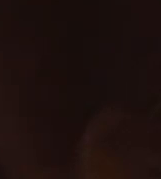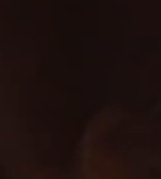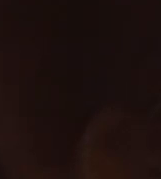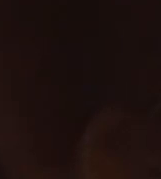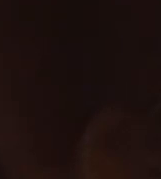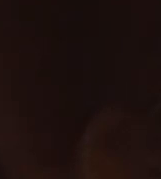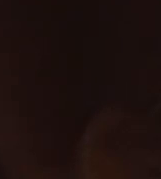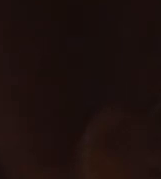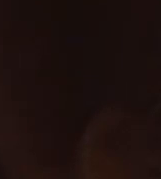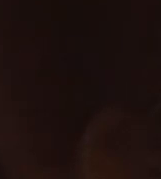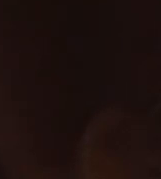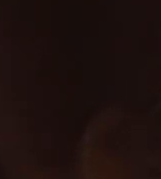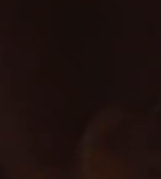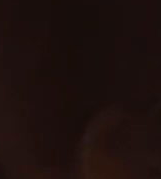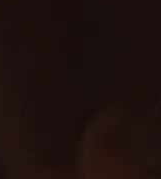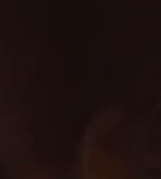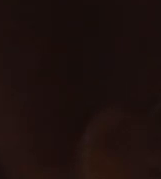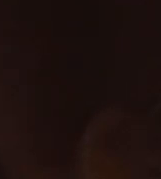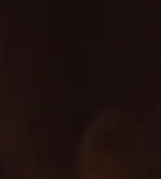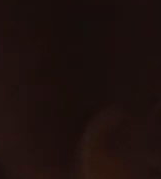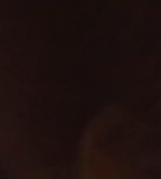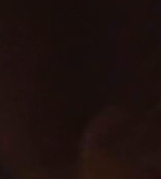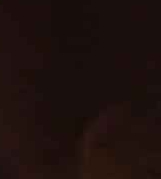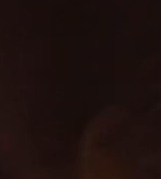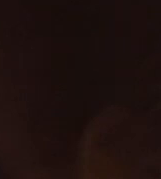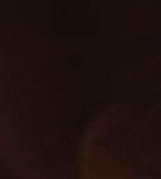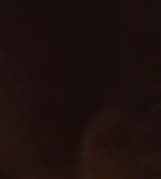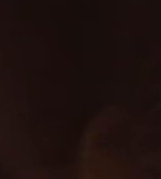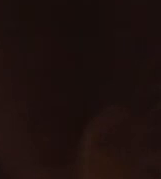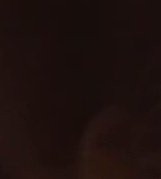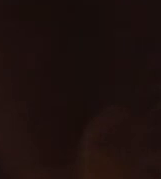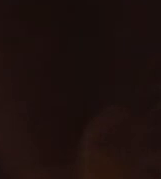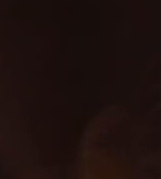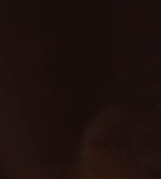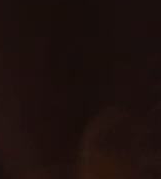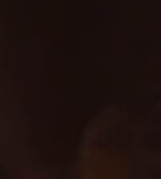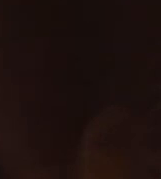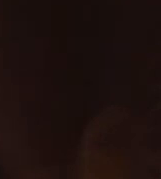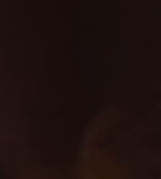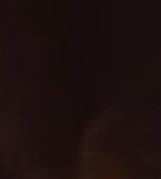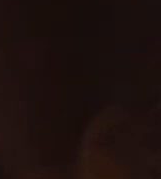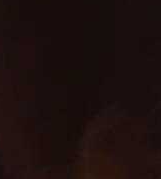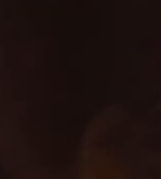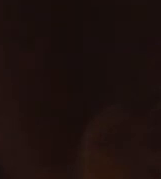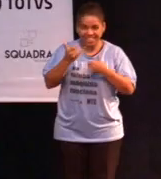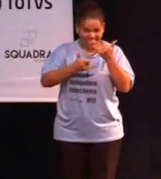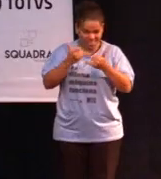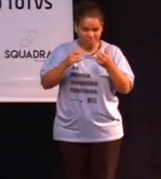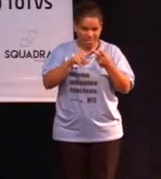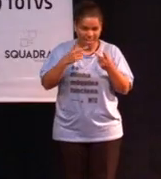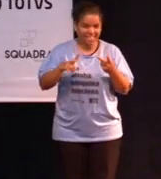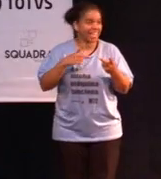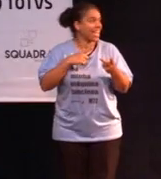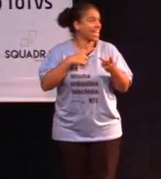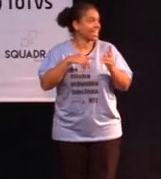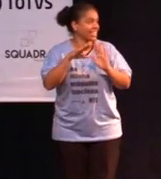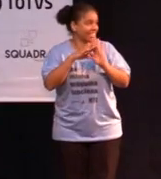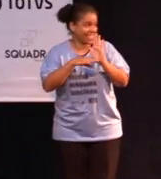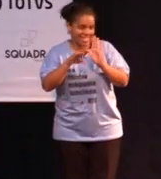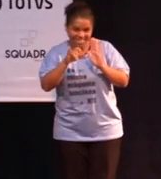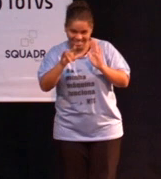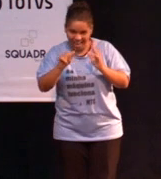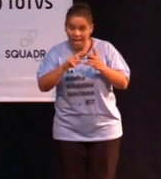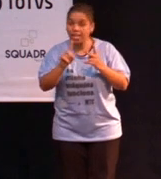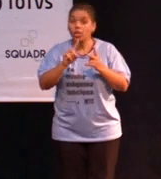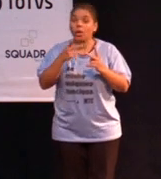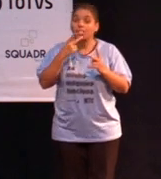e se você não testa isso mesmo porque eu gente eo que eu quero falar aqui nesse tom de brincadeira de que erra que a merda escala e tudo não